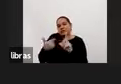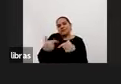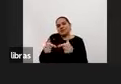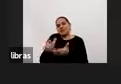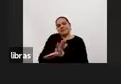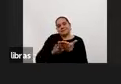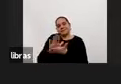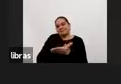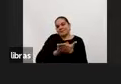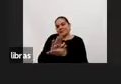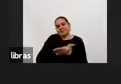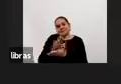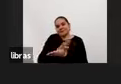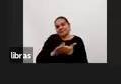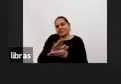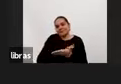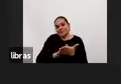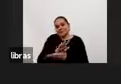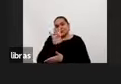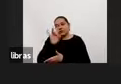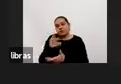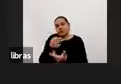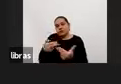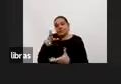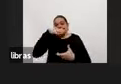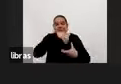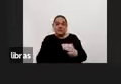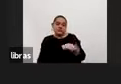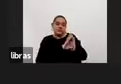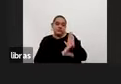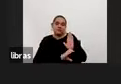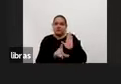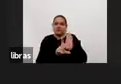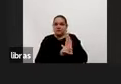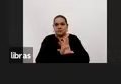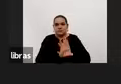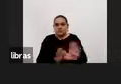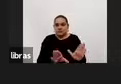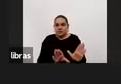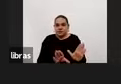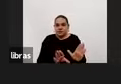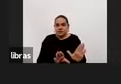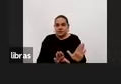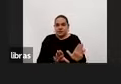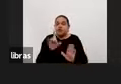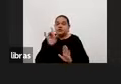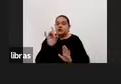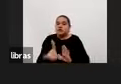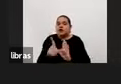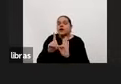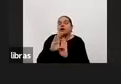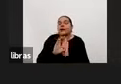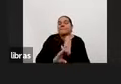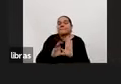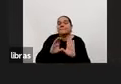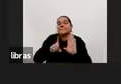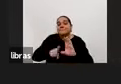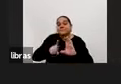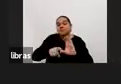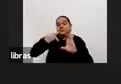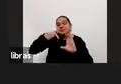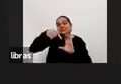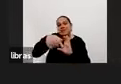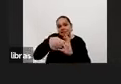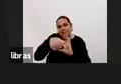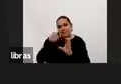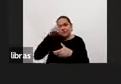na Constituição. É, certo? Então seria só os direitos que estão no capítulo 7º da Constituição